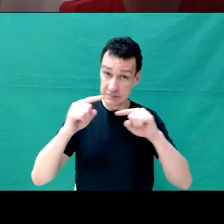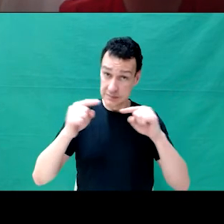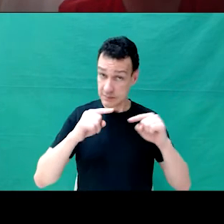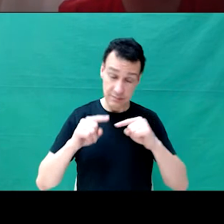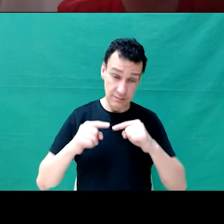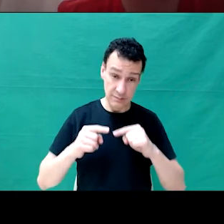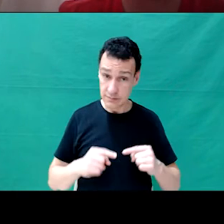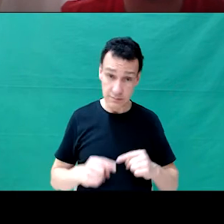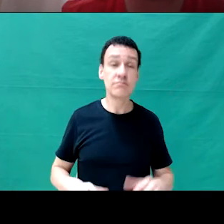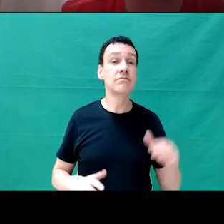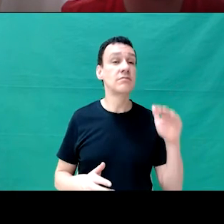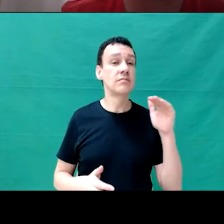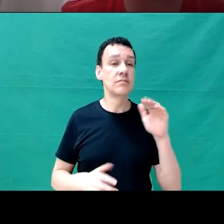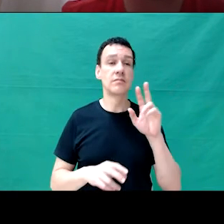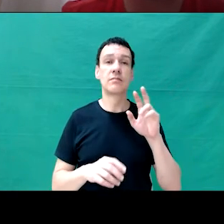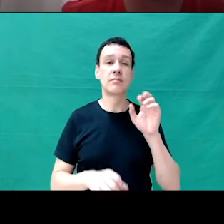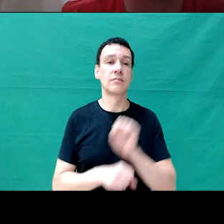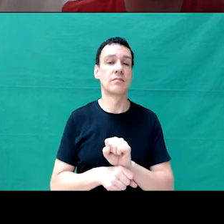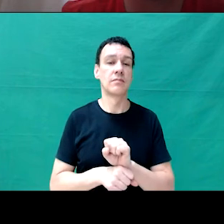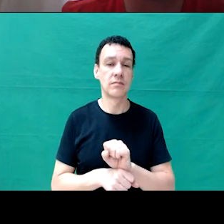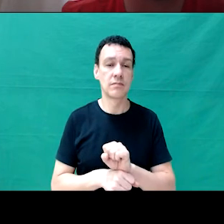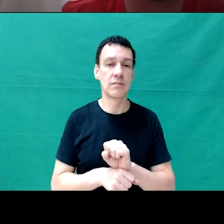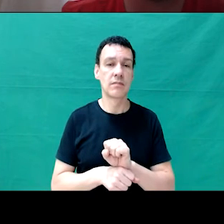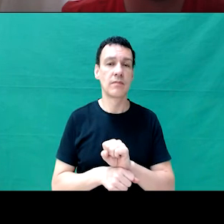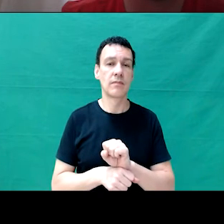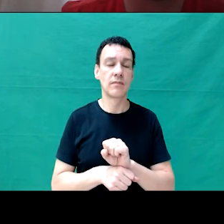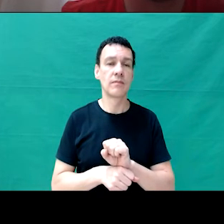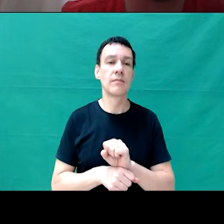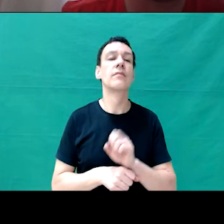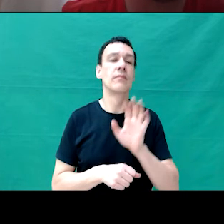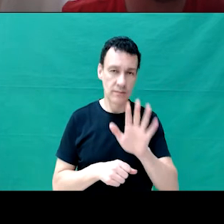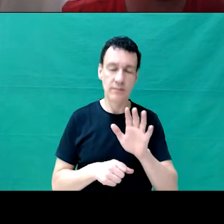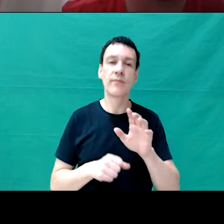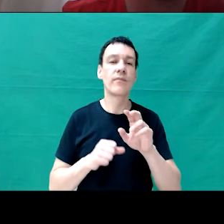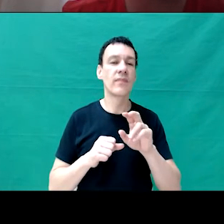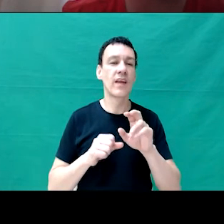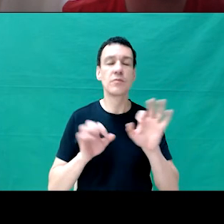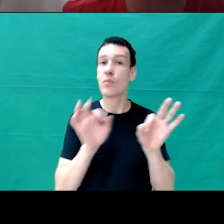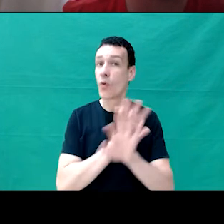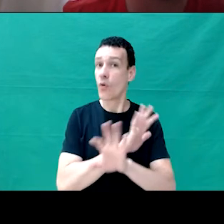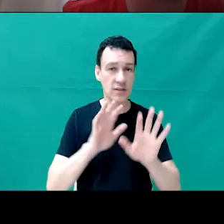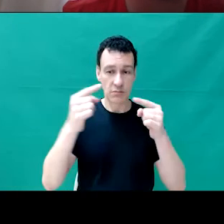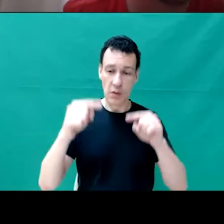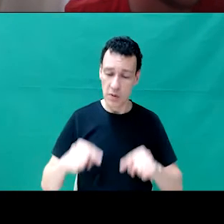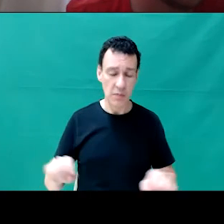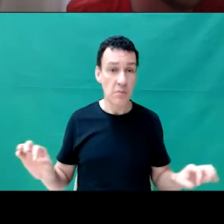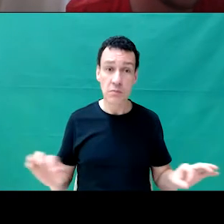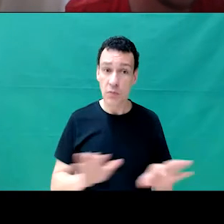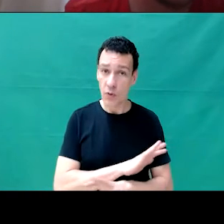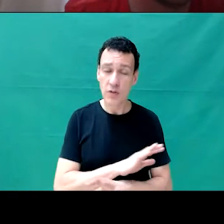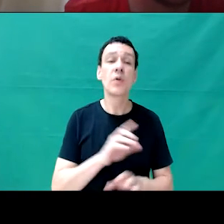Vocês podem ver que ele parou, né, de movimentar o leitor de tela, o foco também parou, e ele vai me gerar um relatório aqui depois,